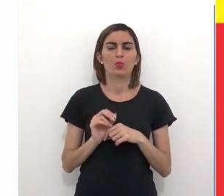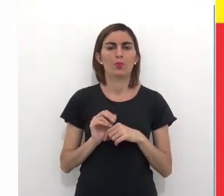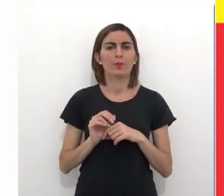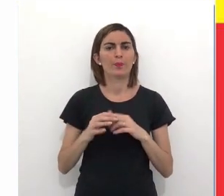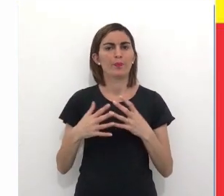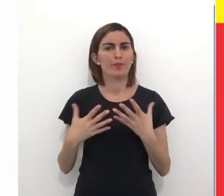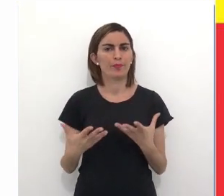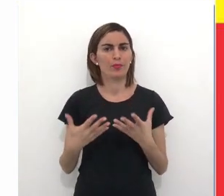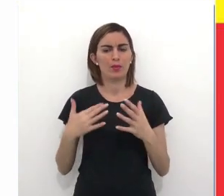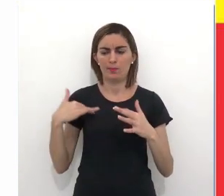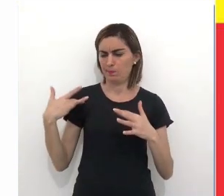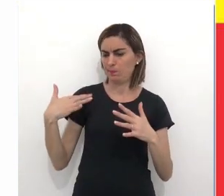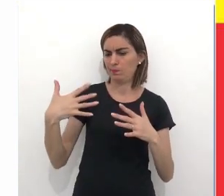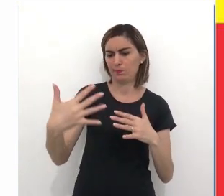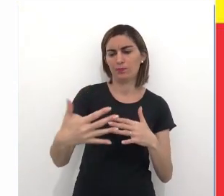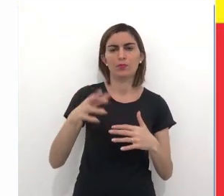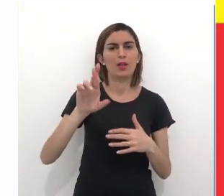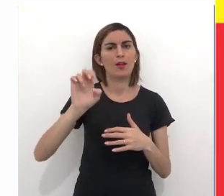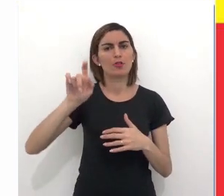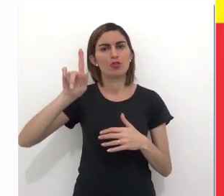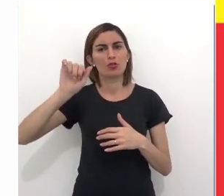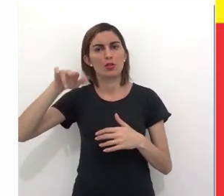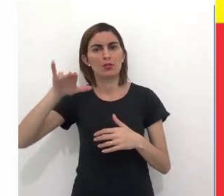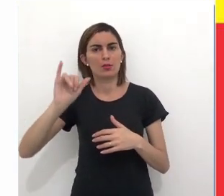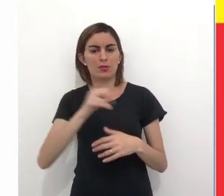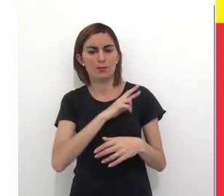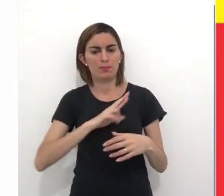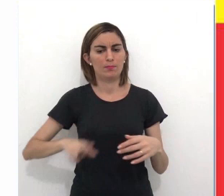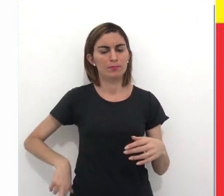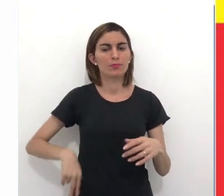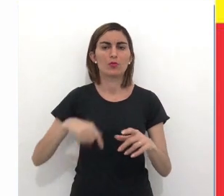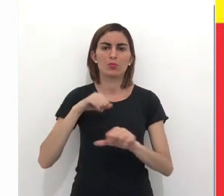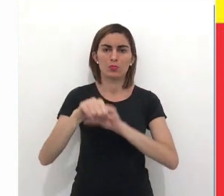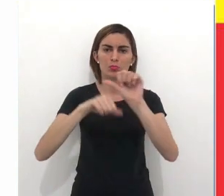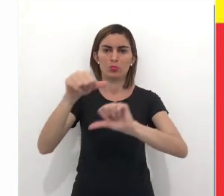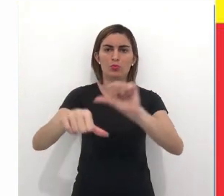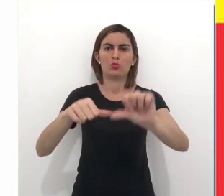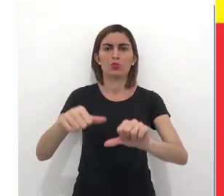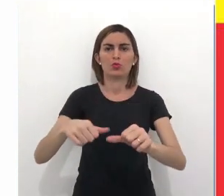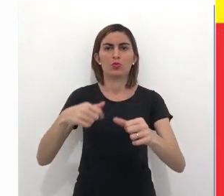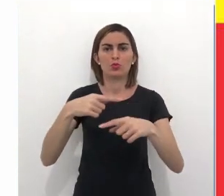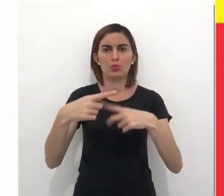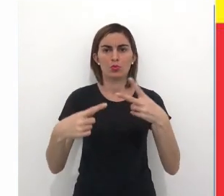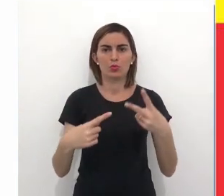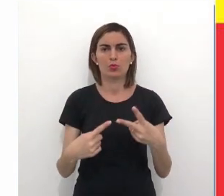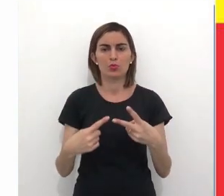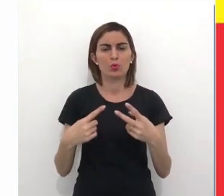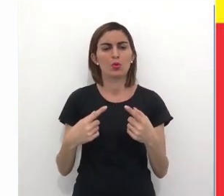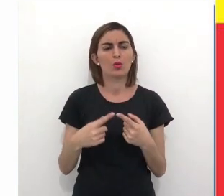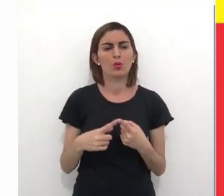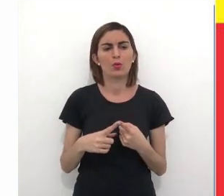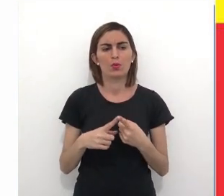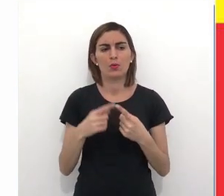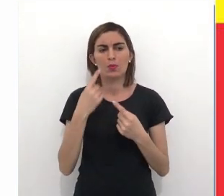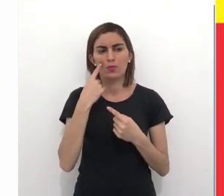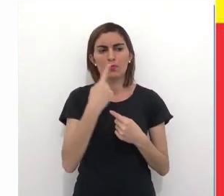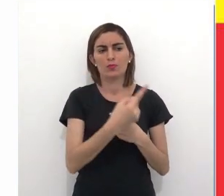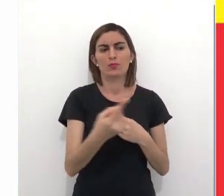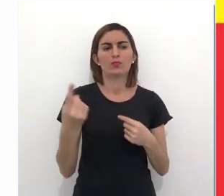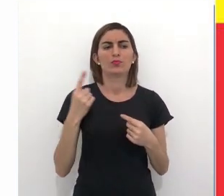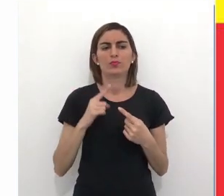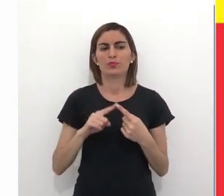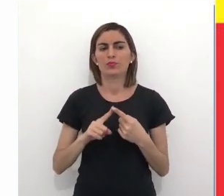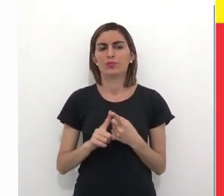políticos ao longo da regência. Foram transformando-se nos 2 grupos que dividiram a política